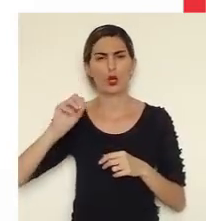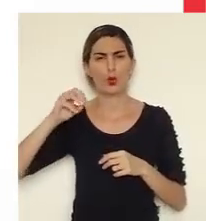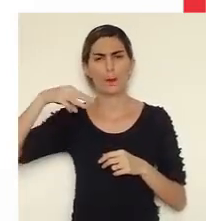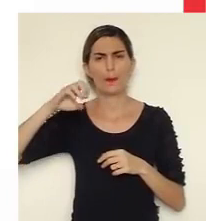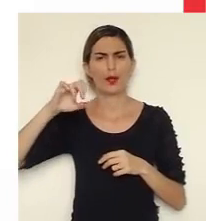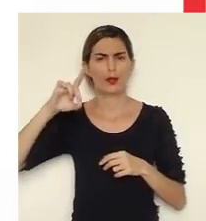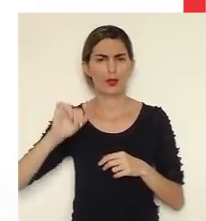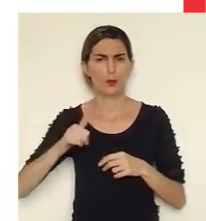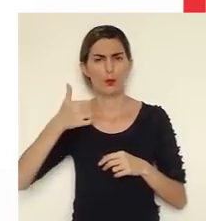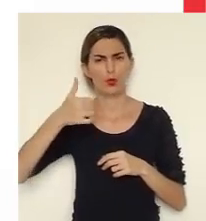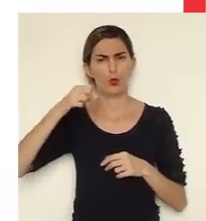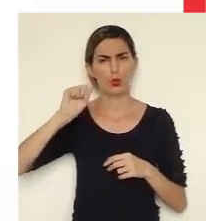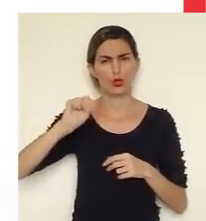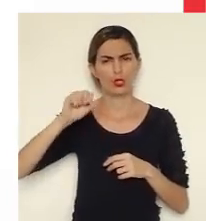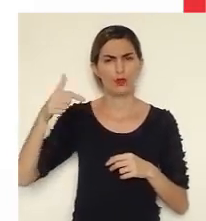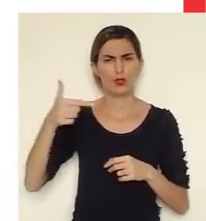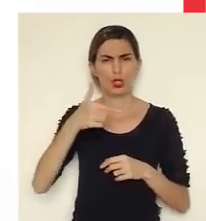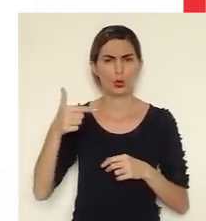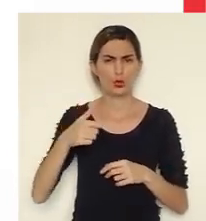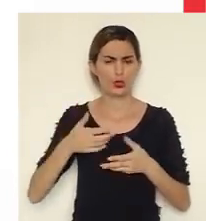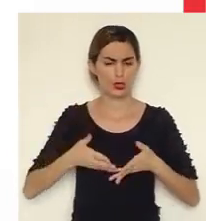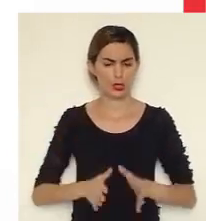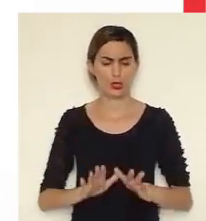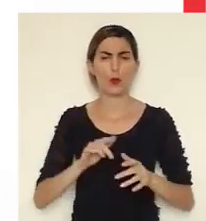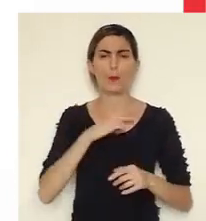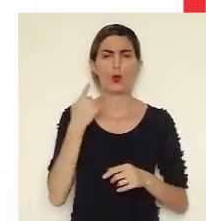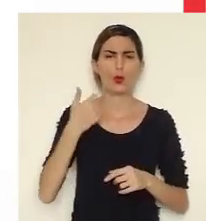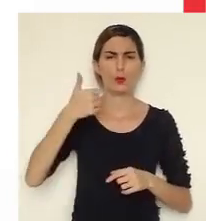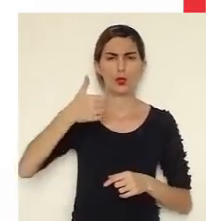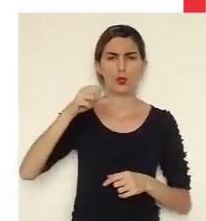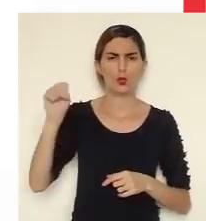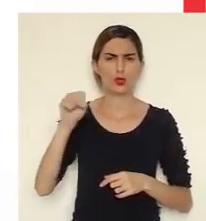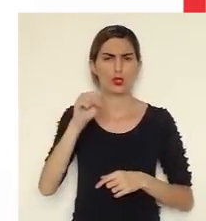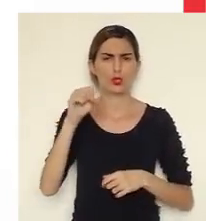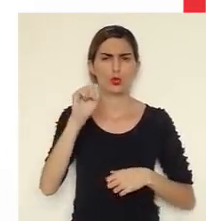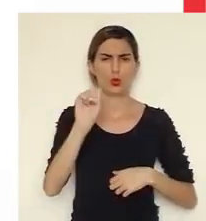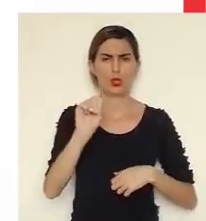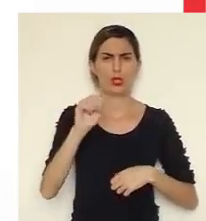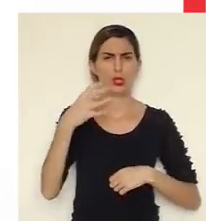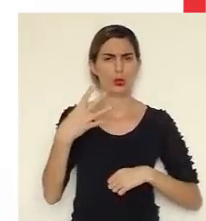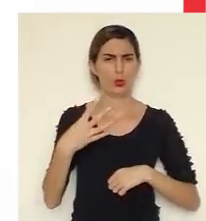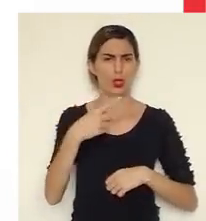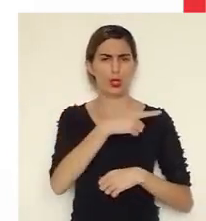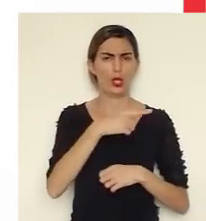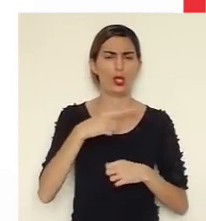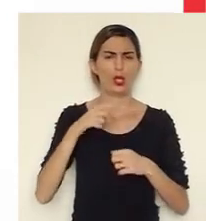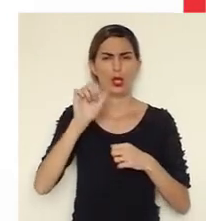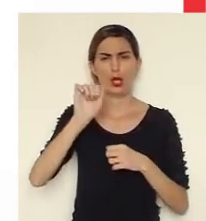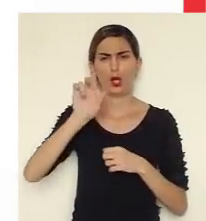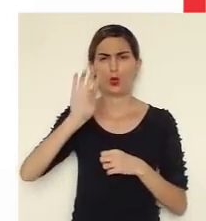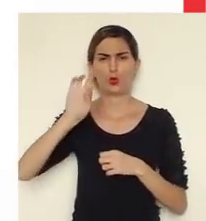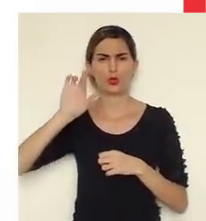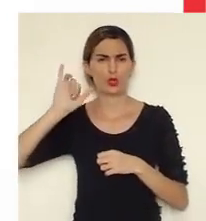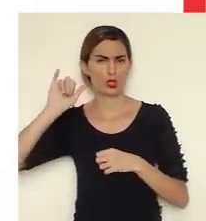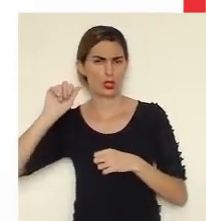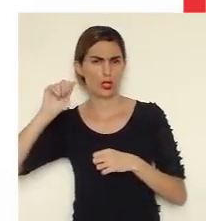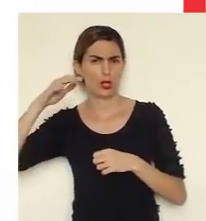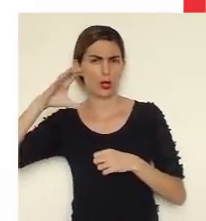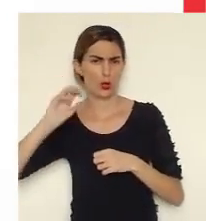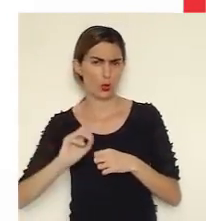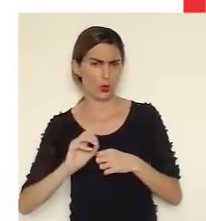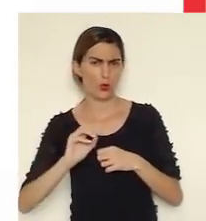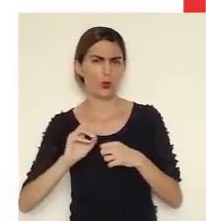nasceu em 1822 e morreu em 1884. Ele era austríaco